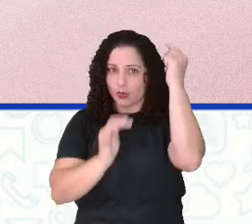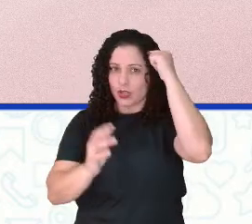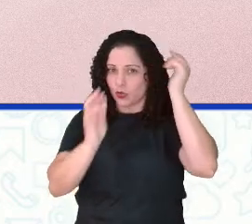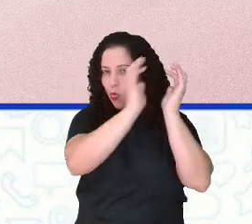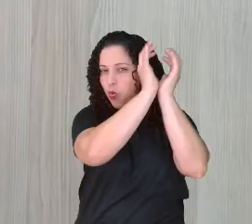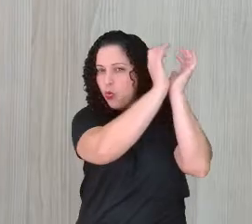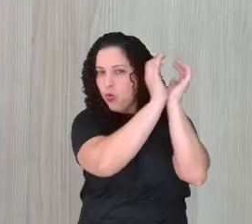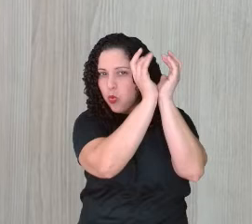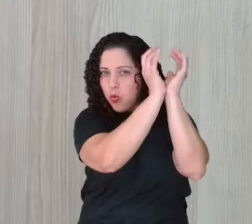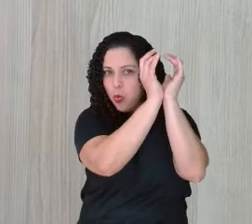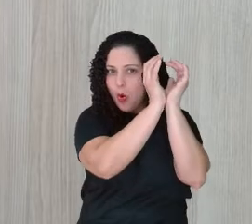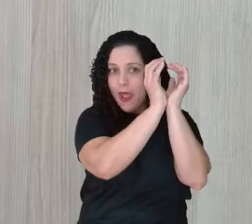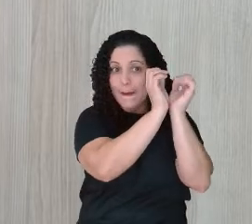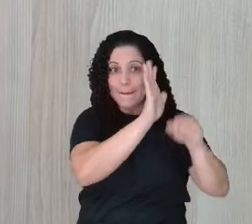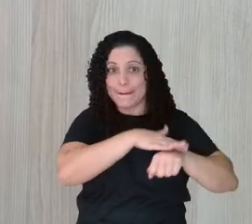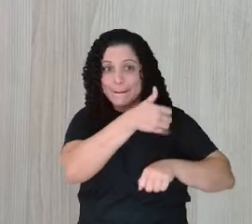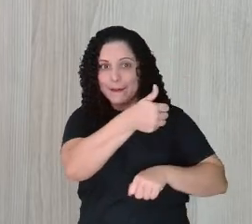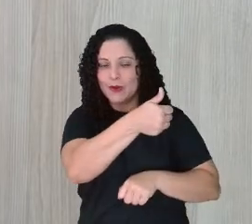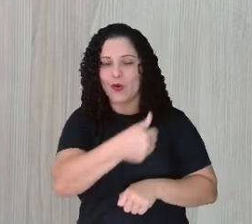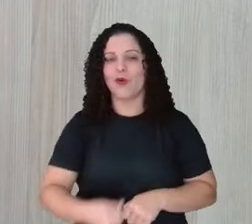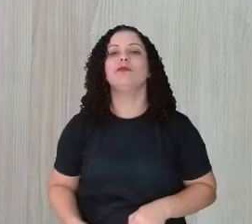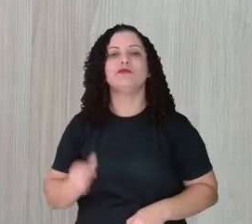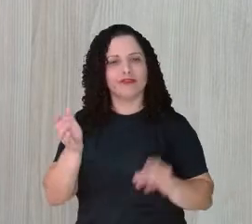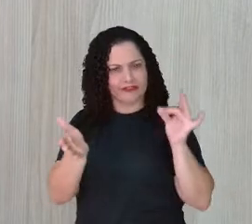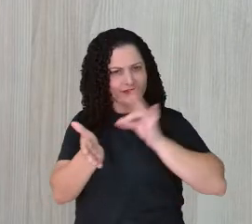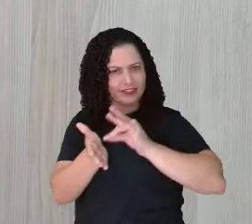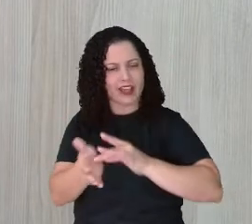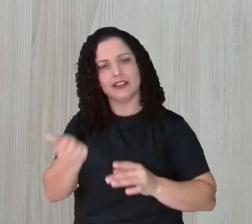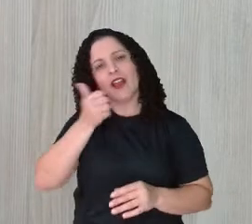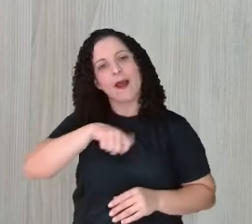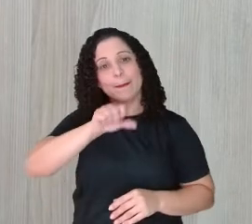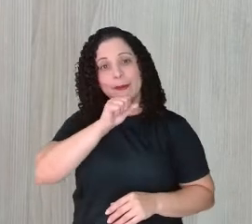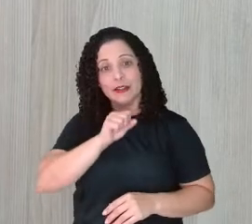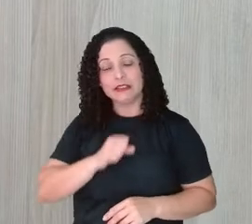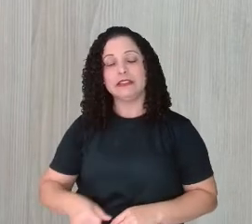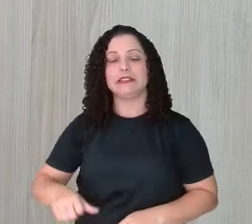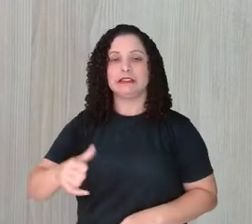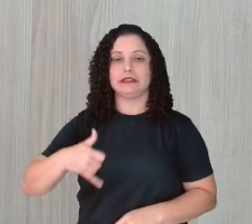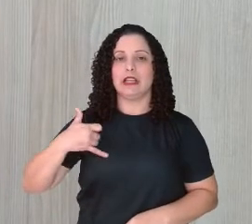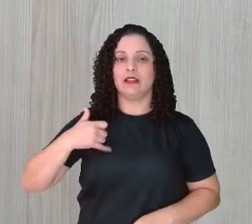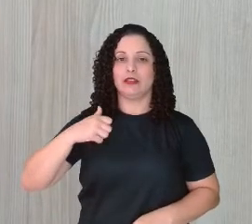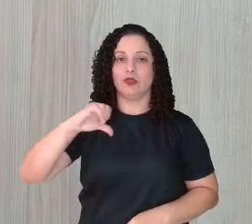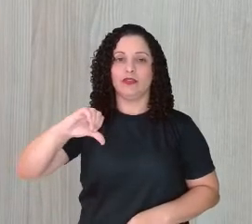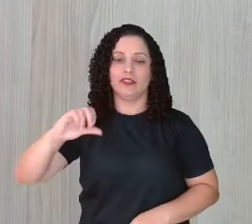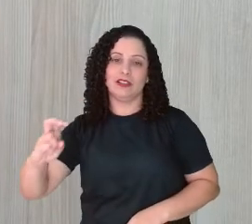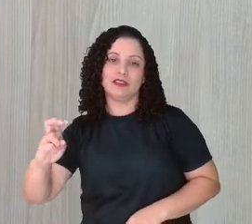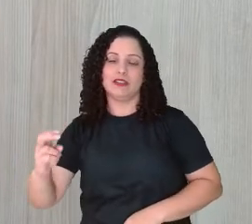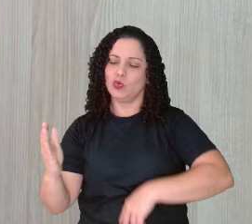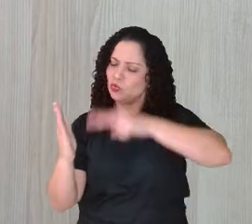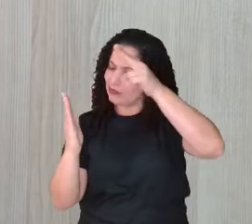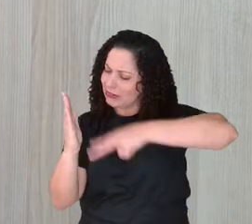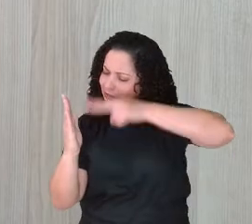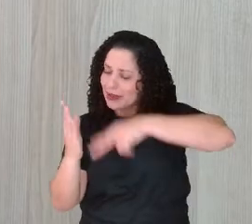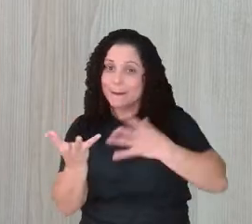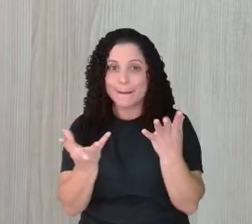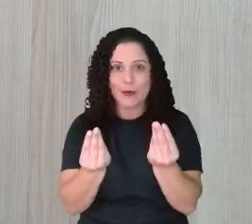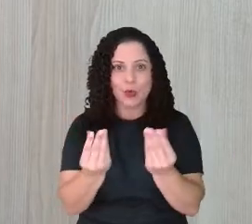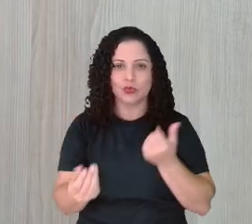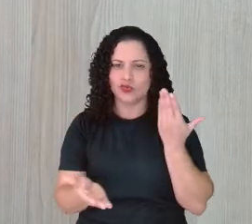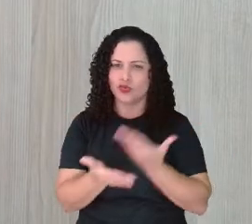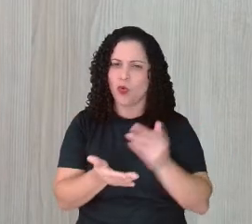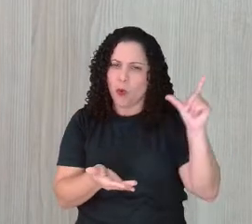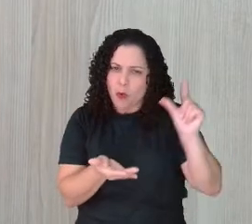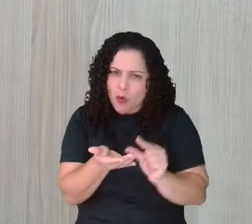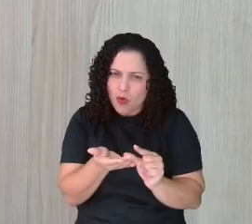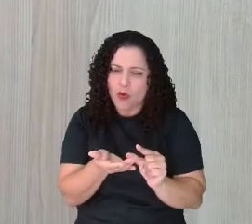É verdade. Minha mãe, ela tem 95 anos e ela lê muito, professora. Olha que É coisa muito linda. interessante. Ela não estudou muito,